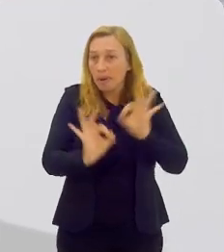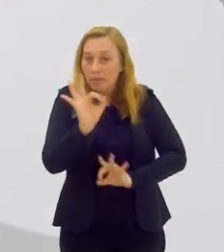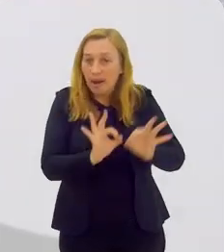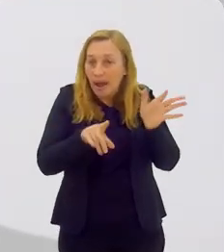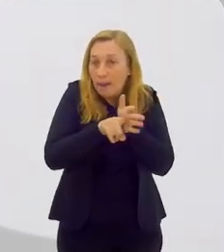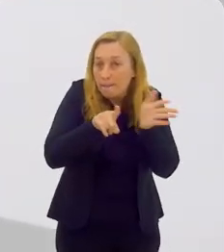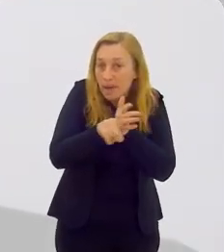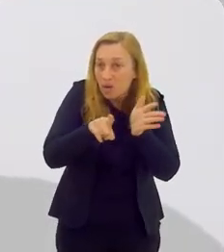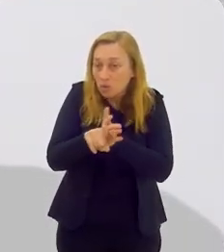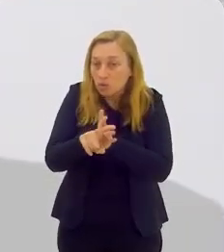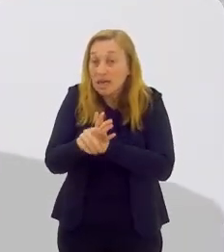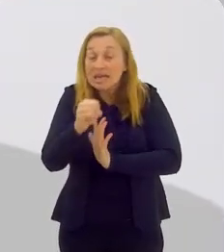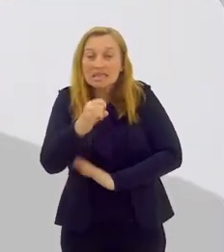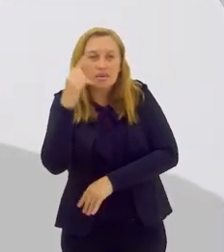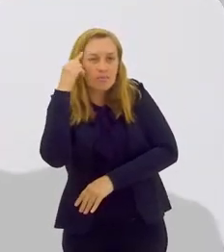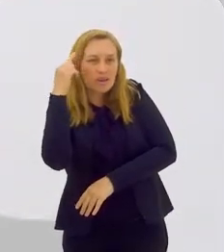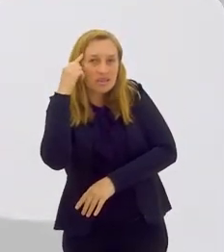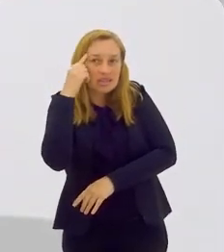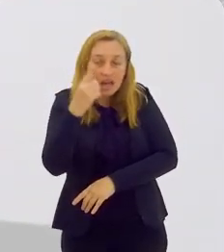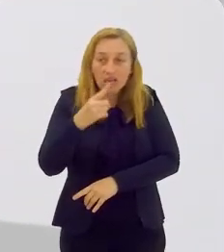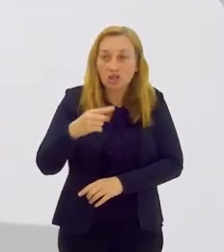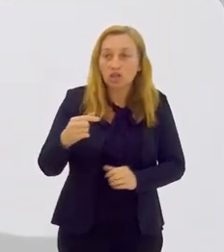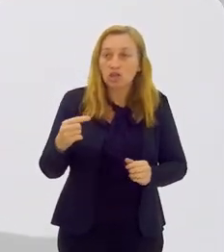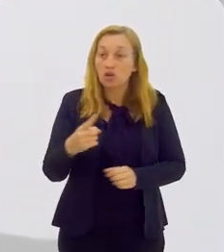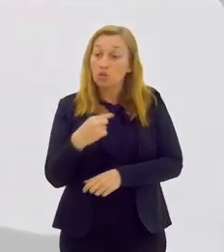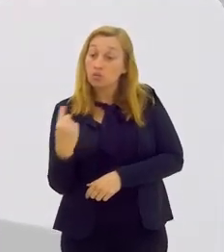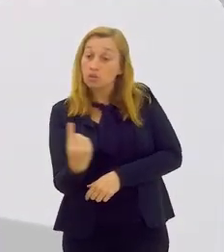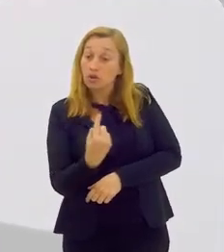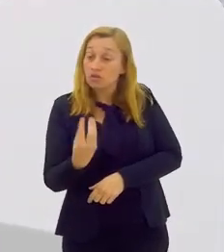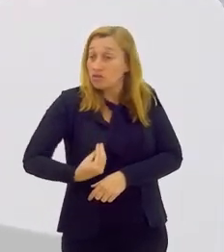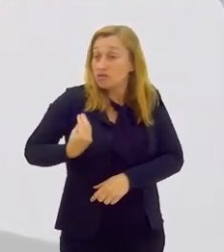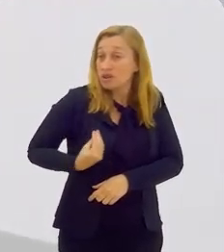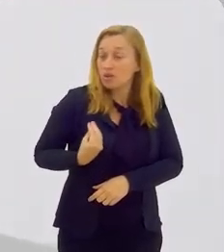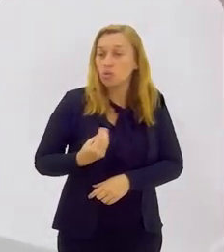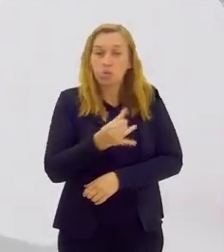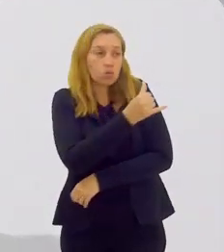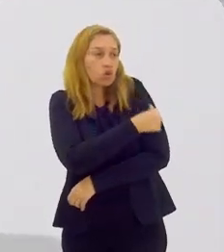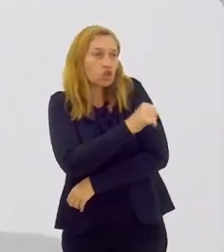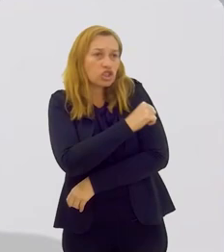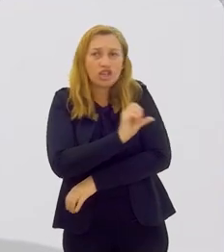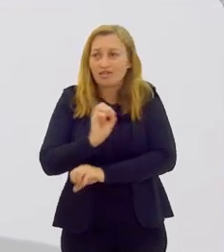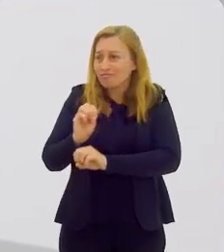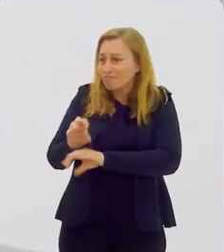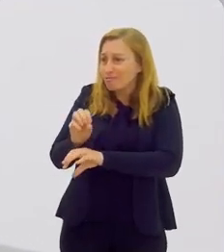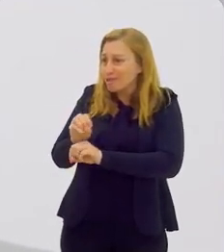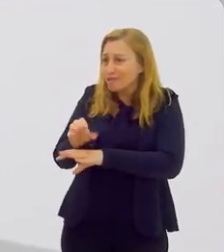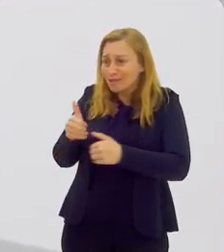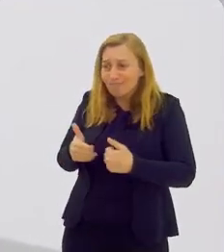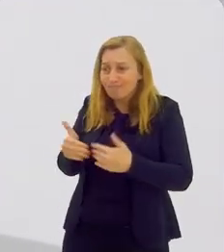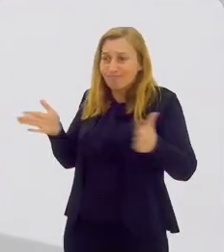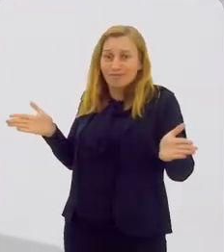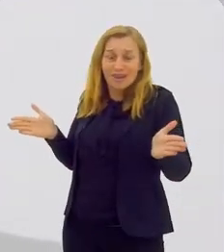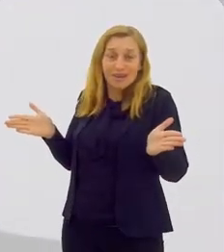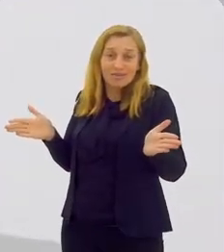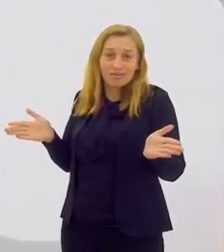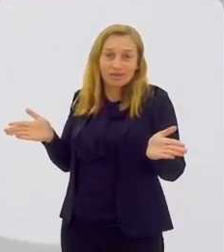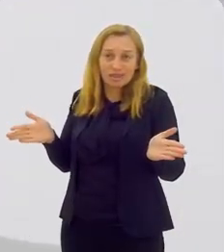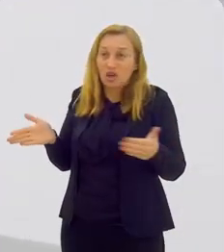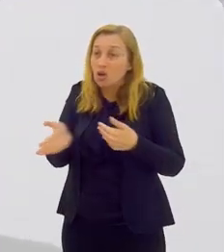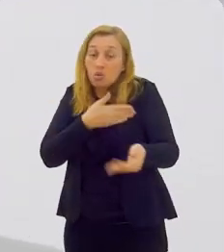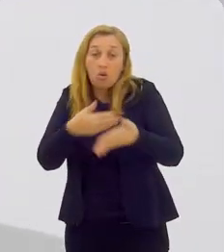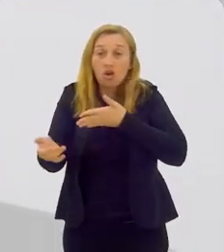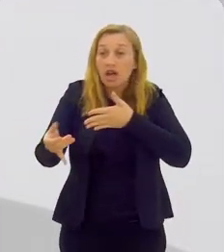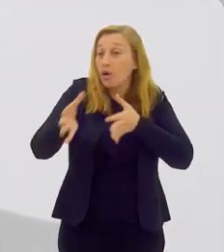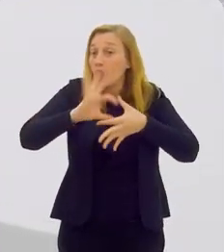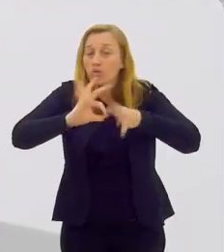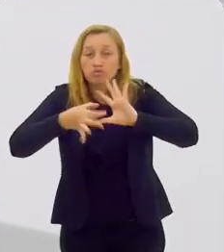elaborar perguntas. Se a gente pensar o entorno que a gente vive, o Rio de Janeiro é uma sala de aula de portas abertas, né? É uma sala de